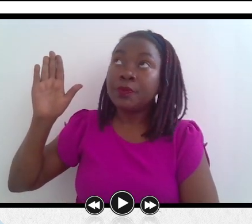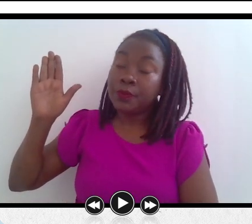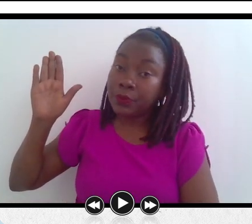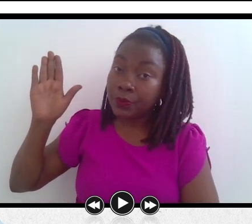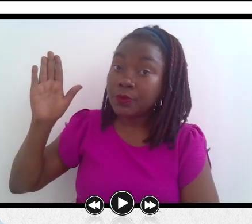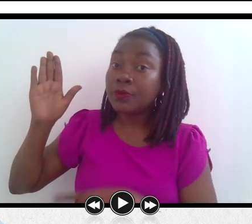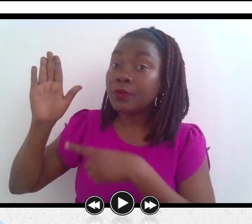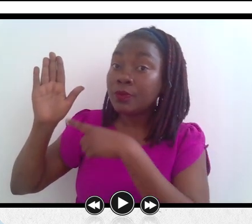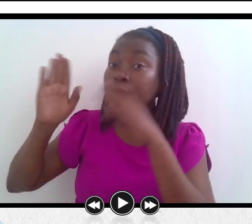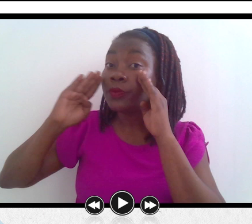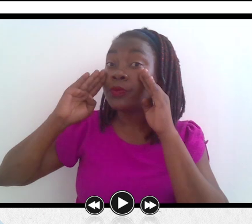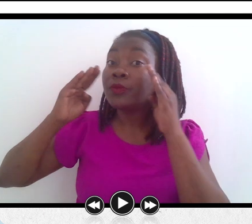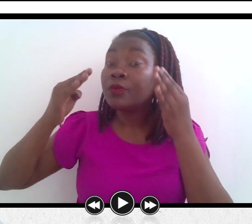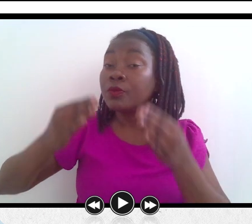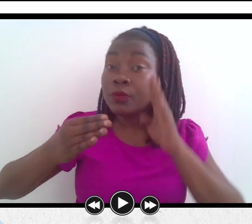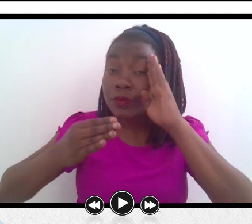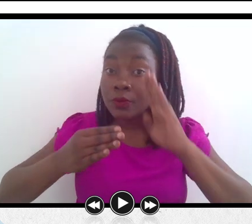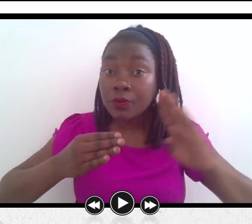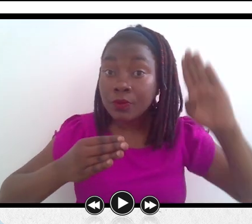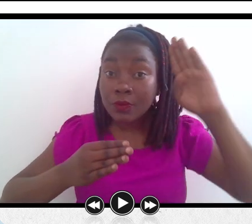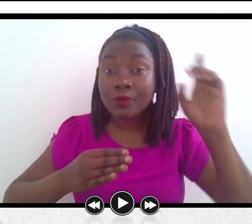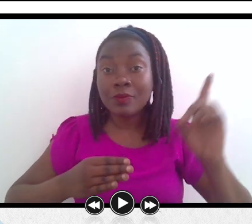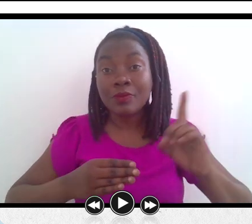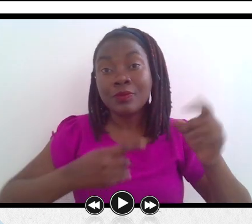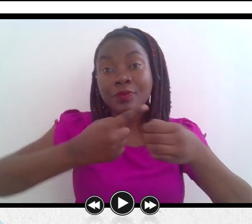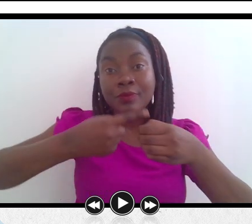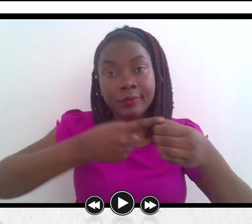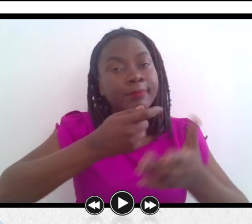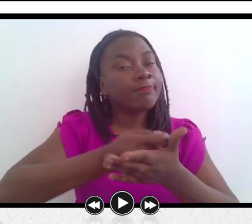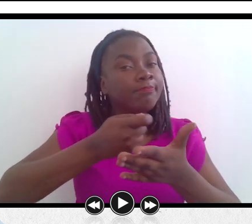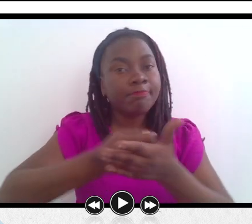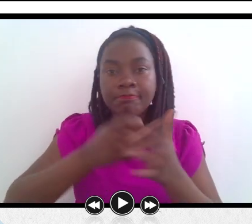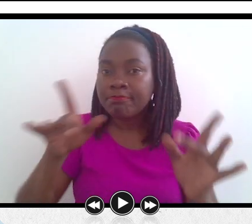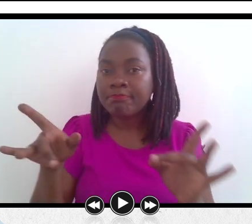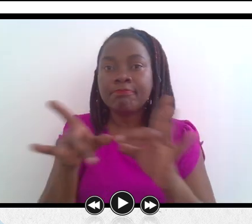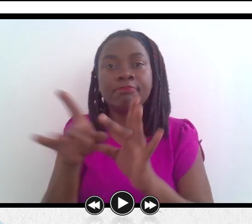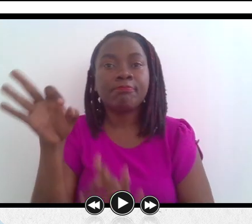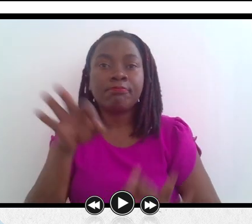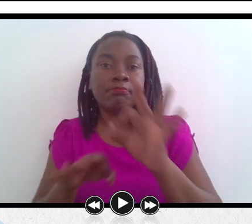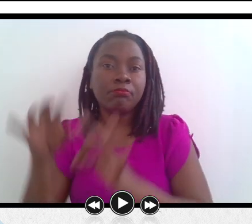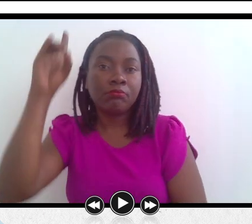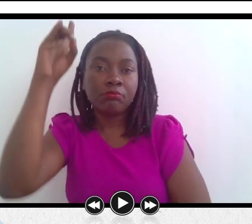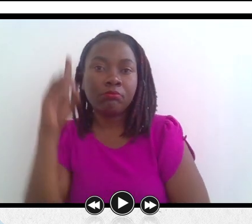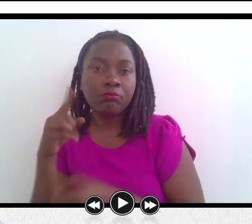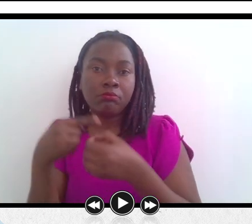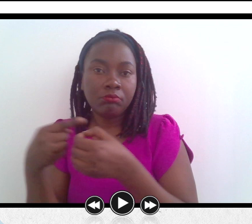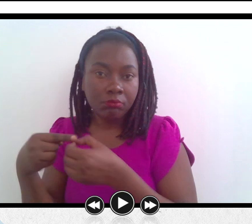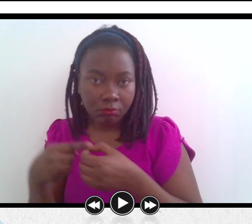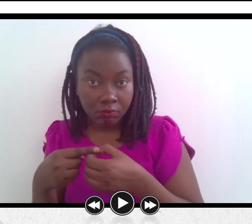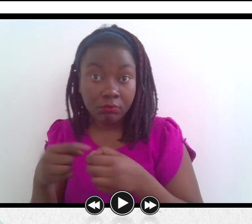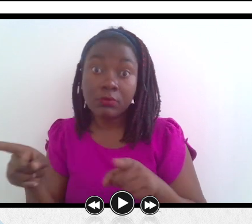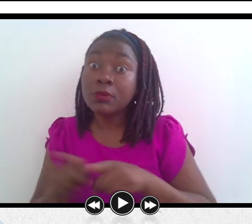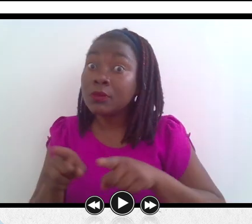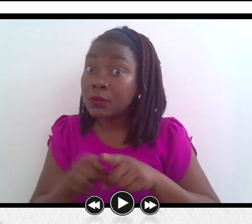Ele é focado unicamente em drenagem urbana, mas ele tem que ter essa correlação com o plano diretor urbano e